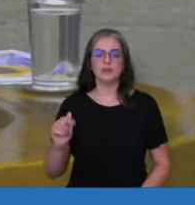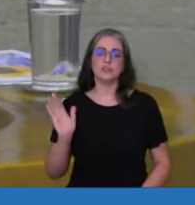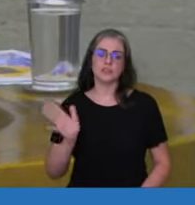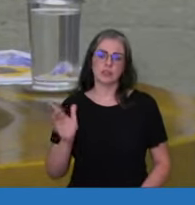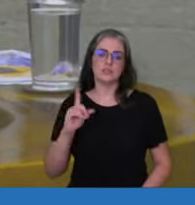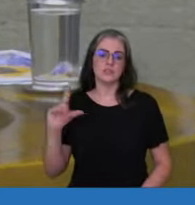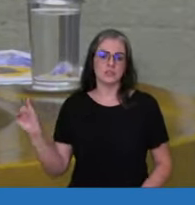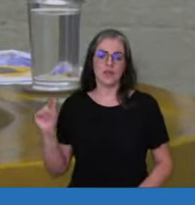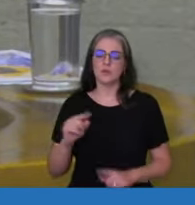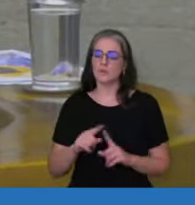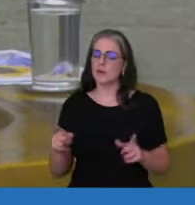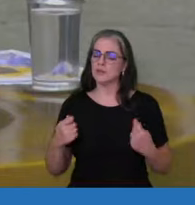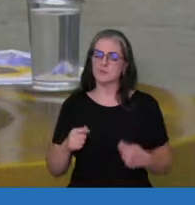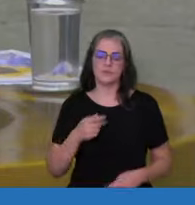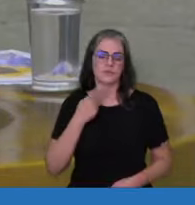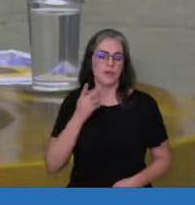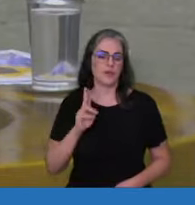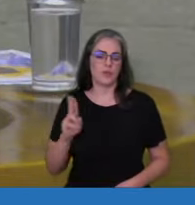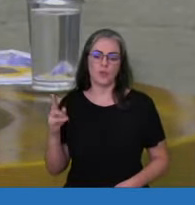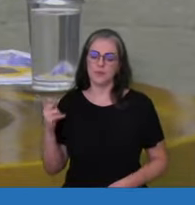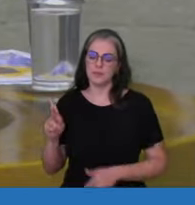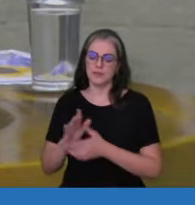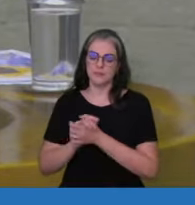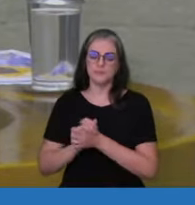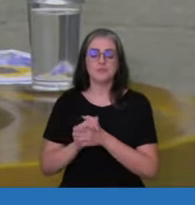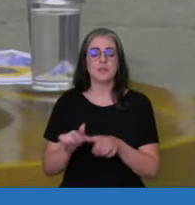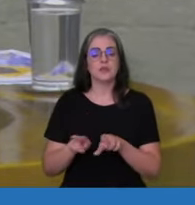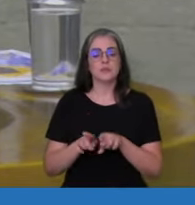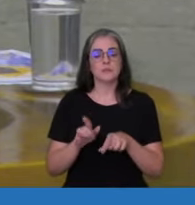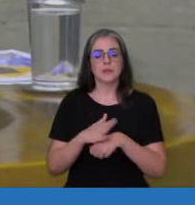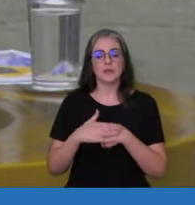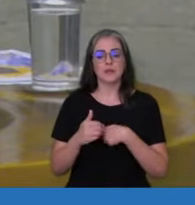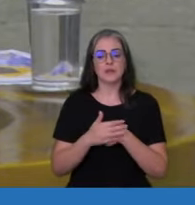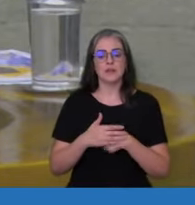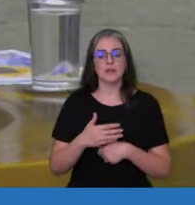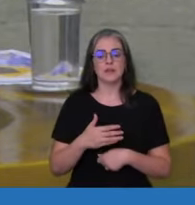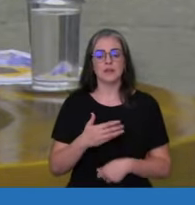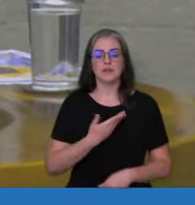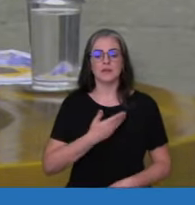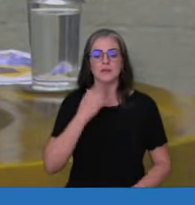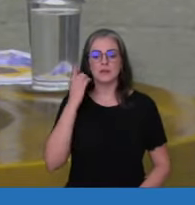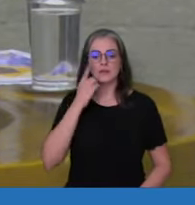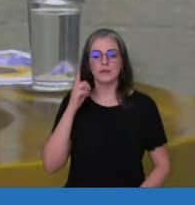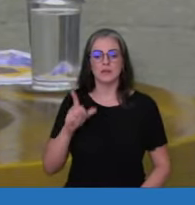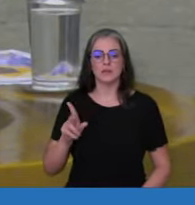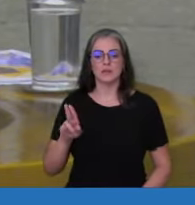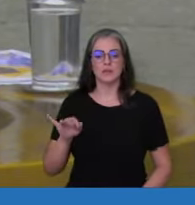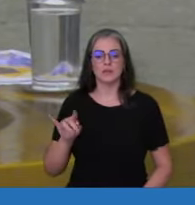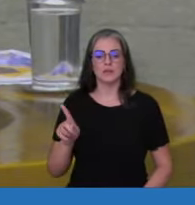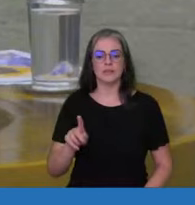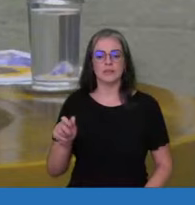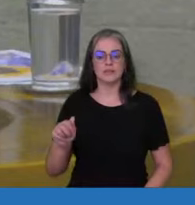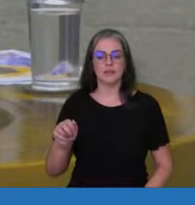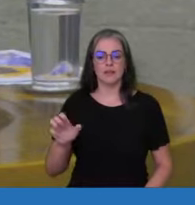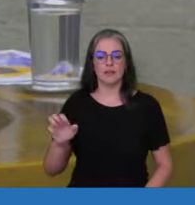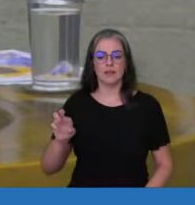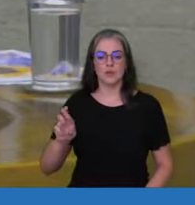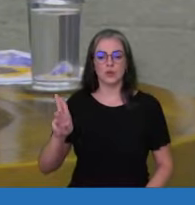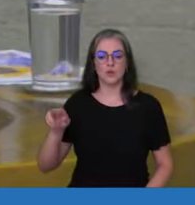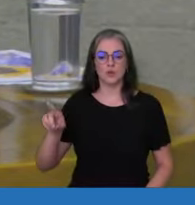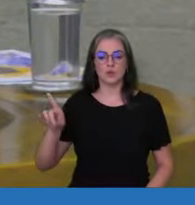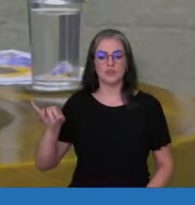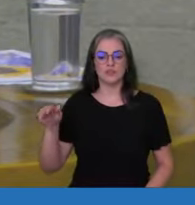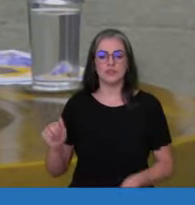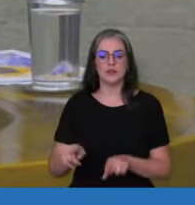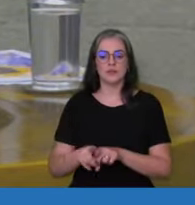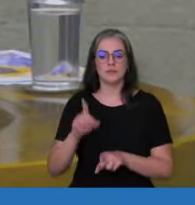não posso deixar de saudá-la também, a minha querida companheira e deputada Luísa Erundina, deputada Maria do